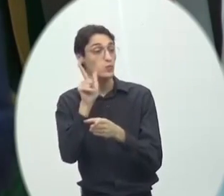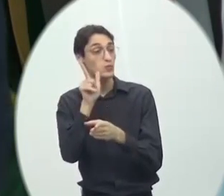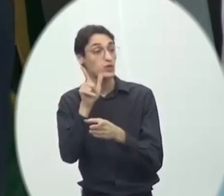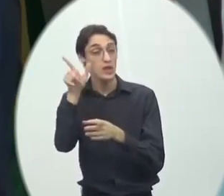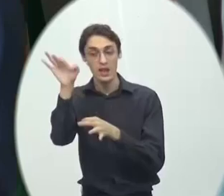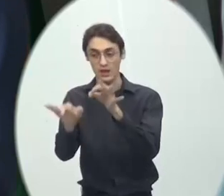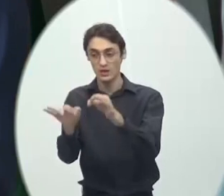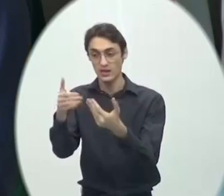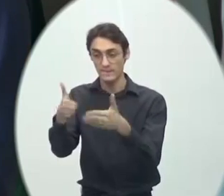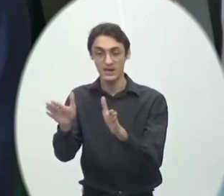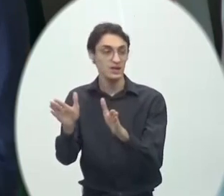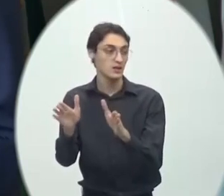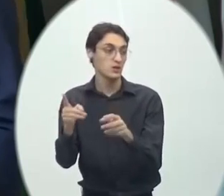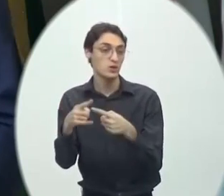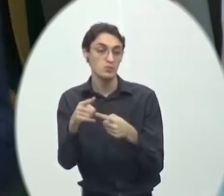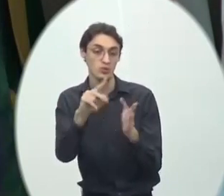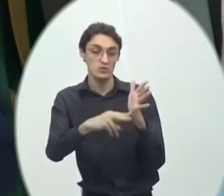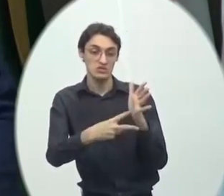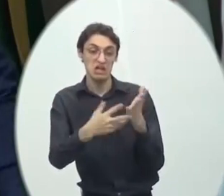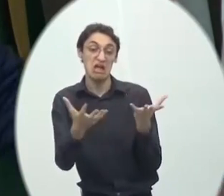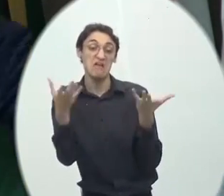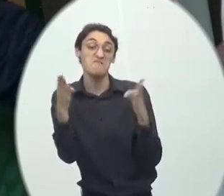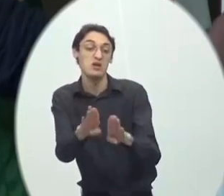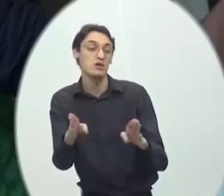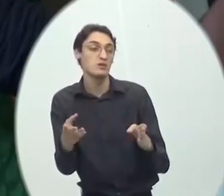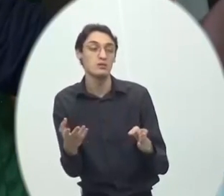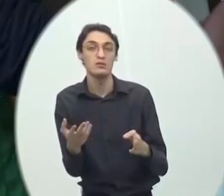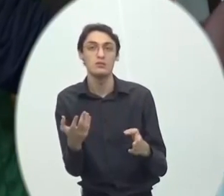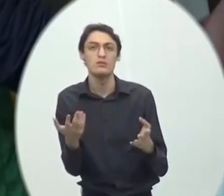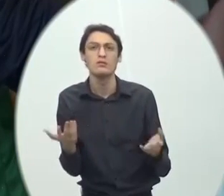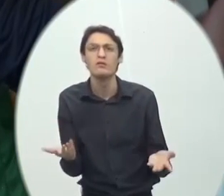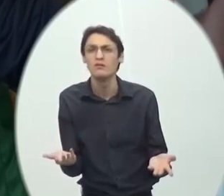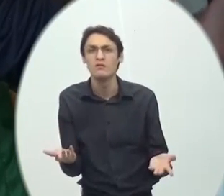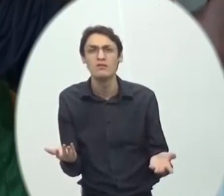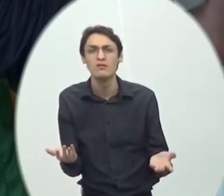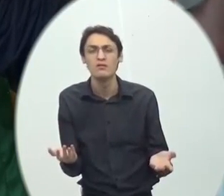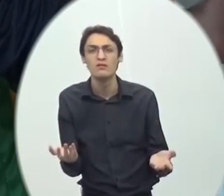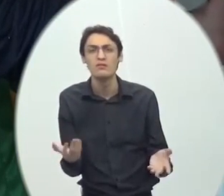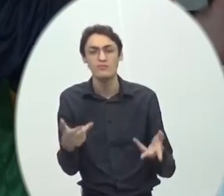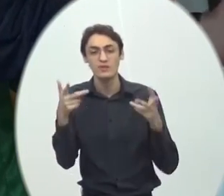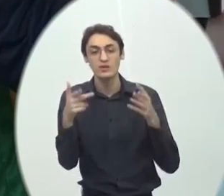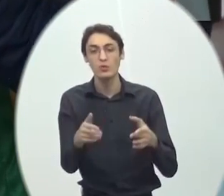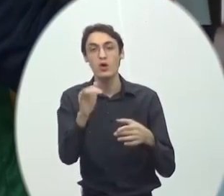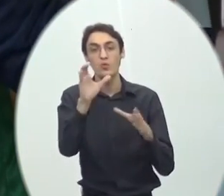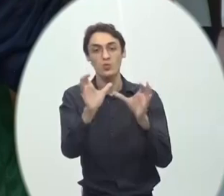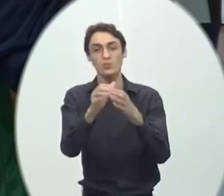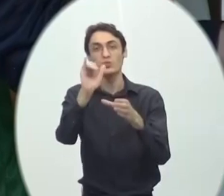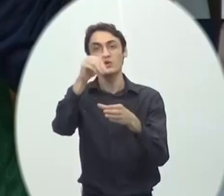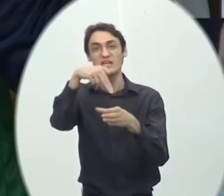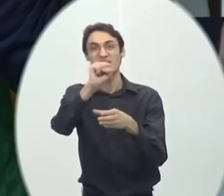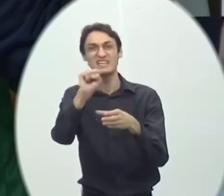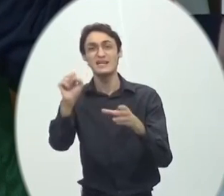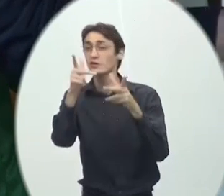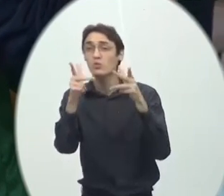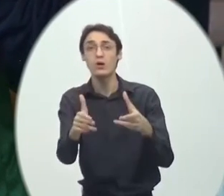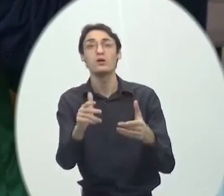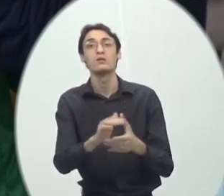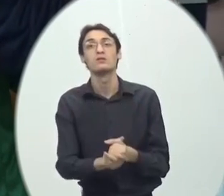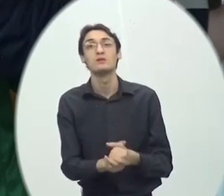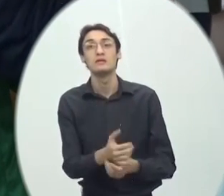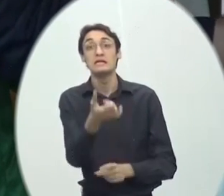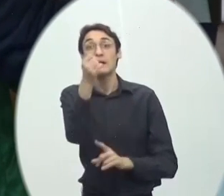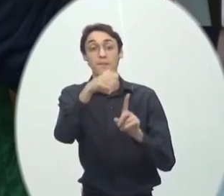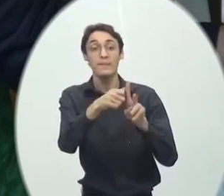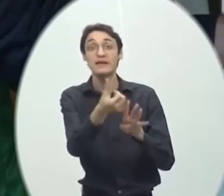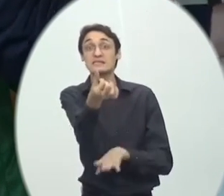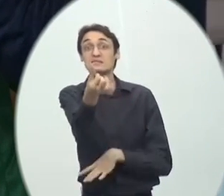pouco. Ah, gente, pelo amor de Deus, né? A mesma coisa o caso do INSS. Ficou